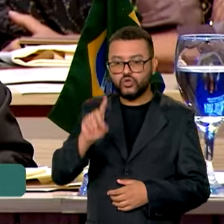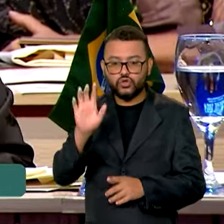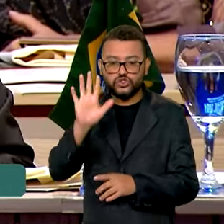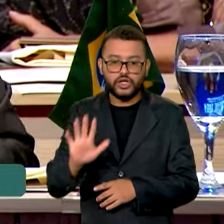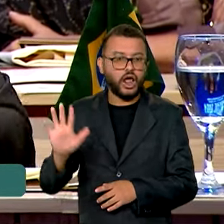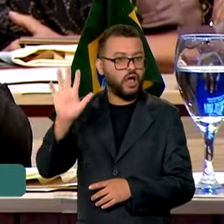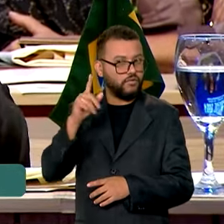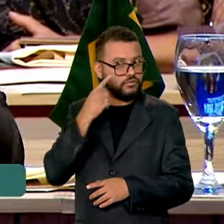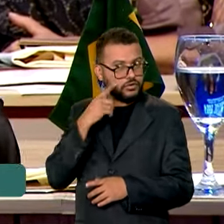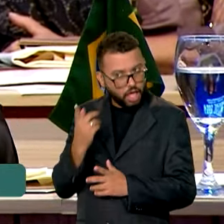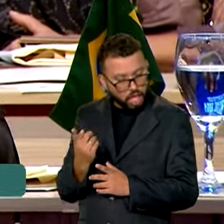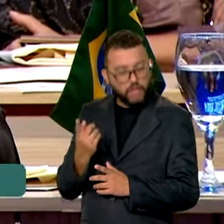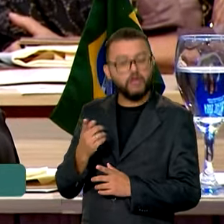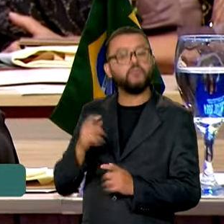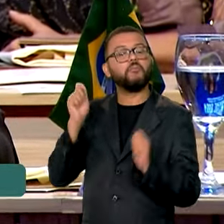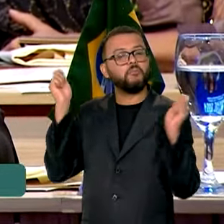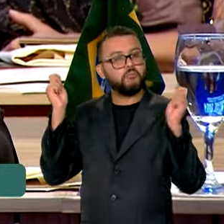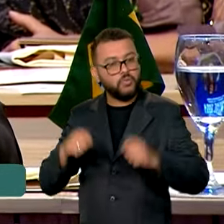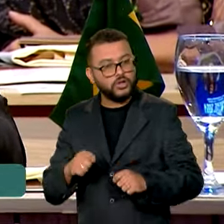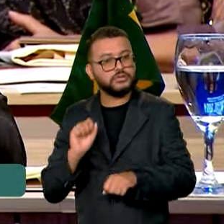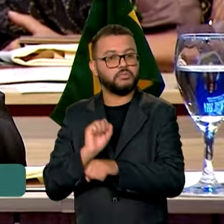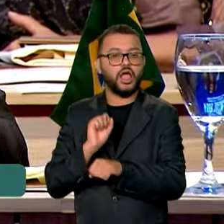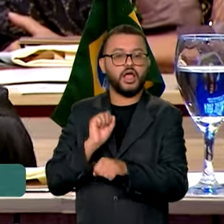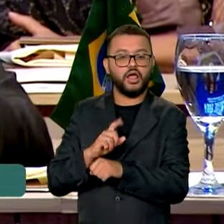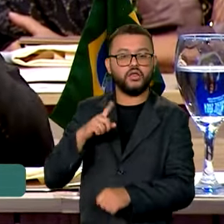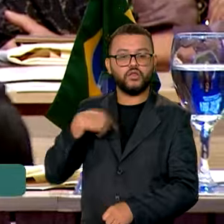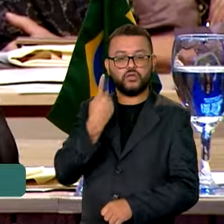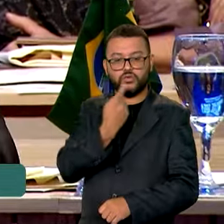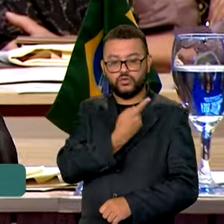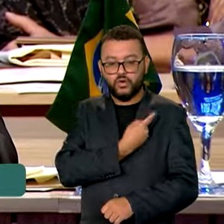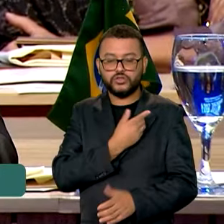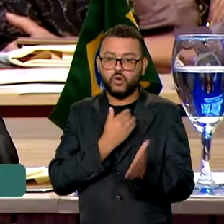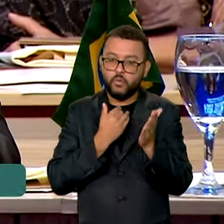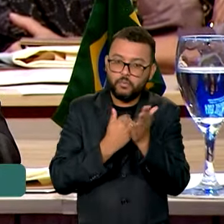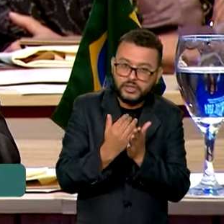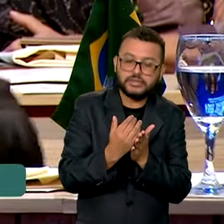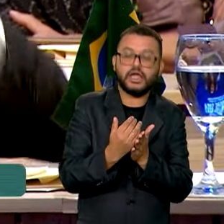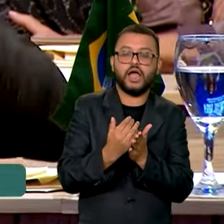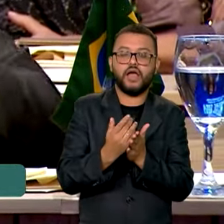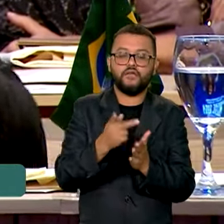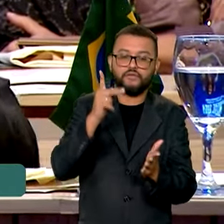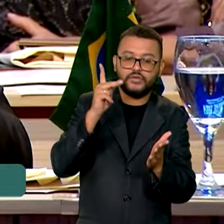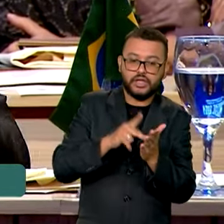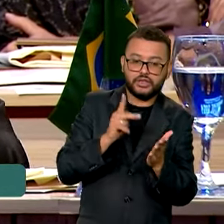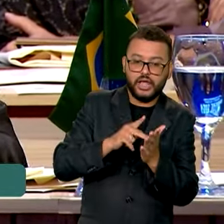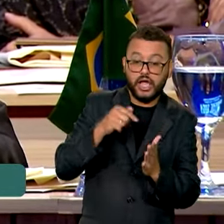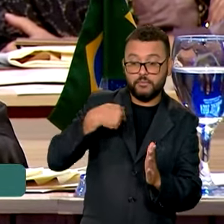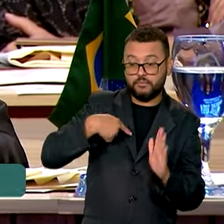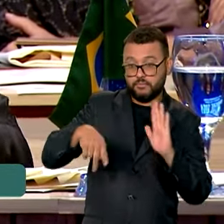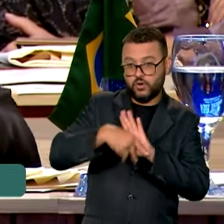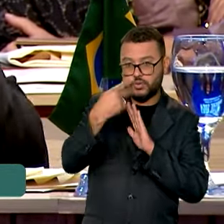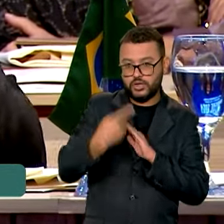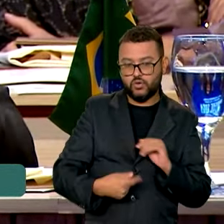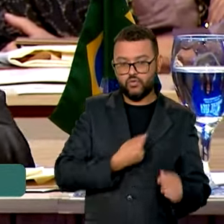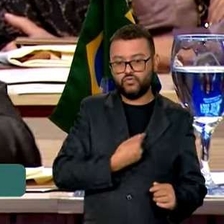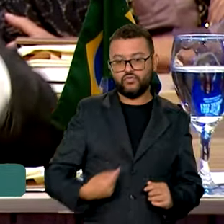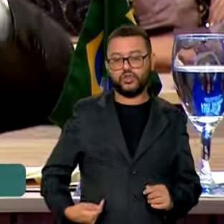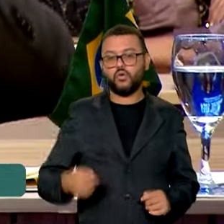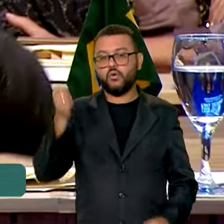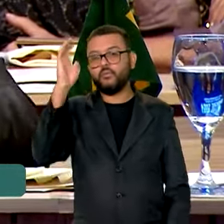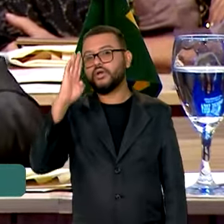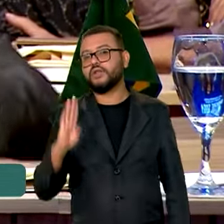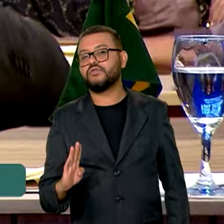pode ir se preparando para anunciar em breve, ainda no meu mandato, que o